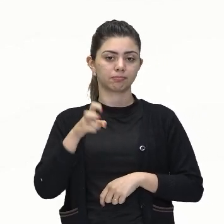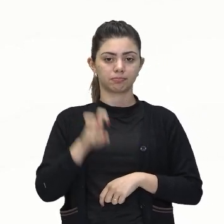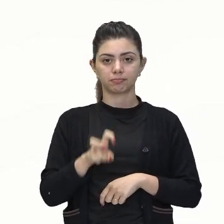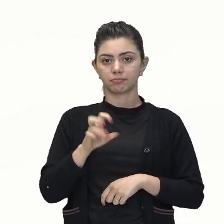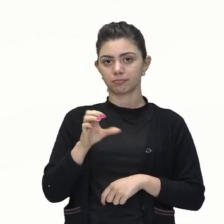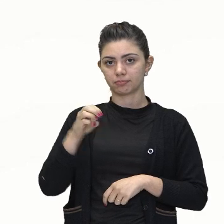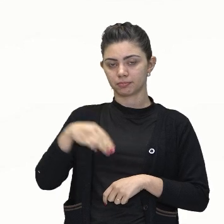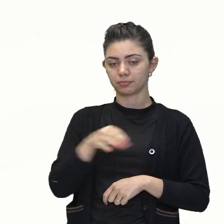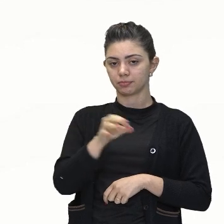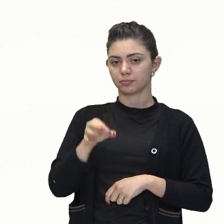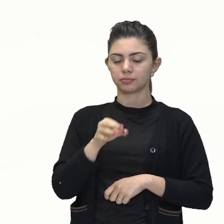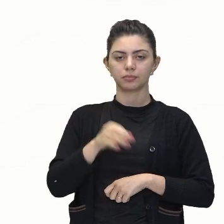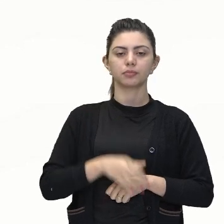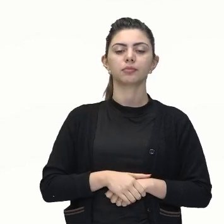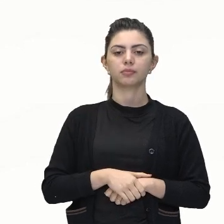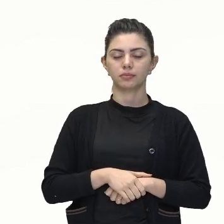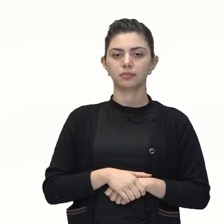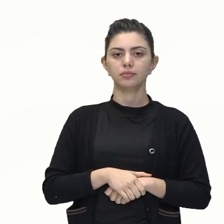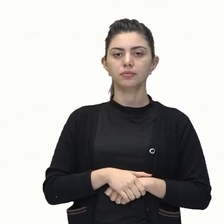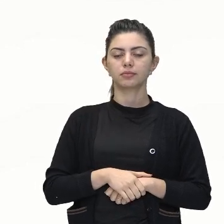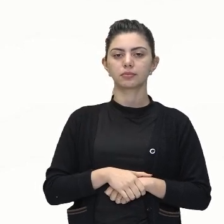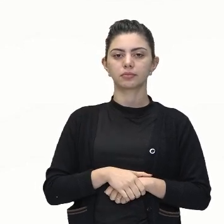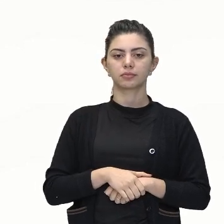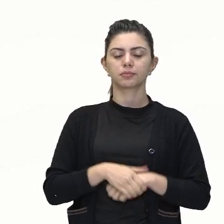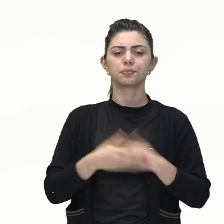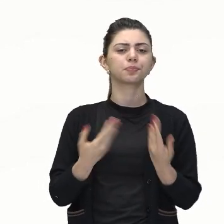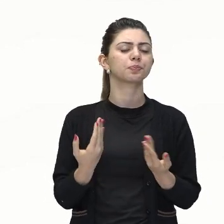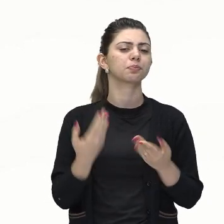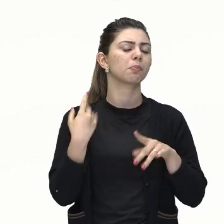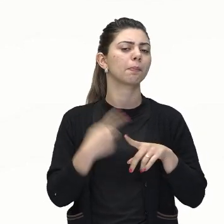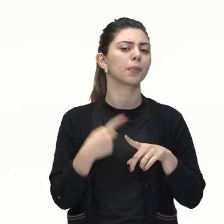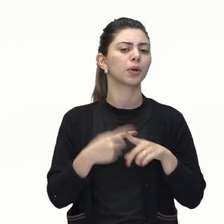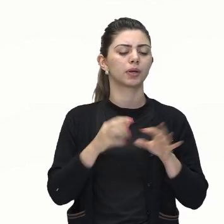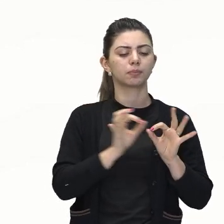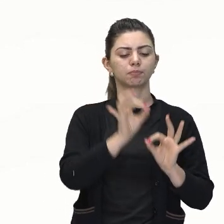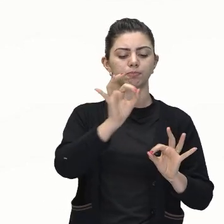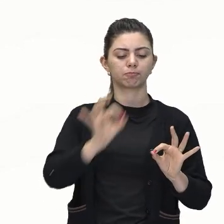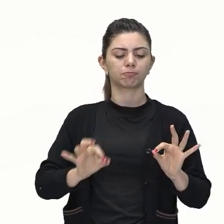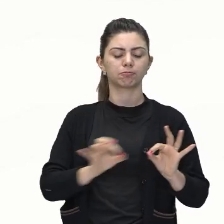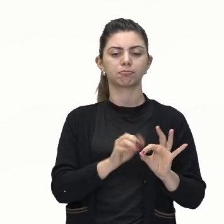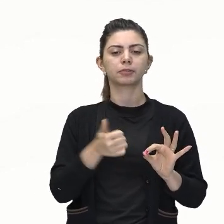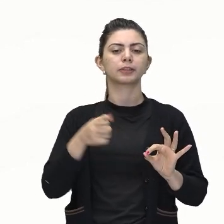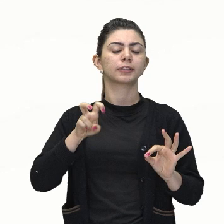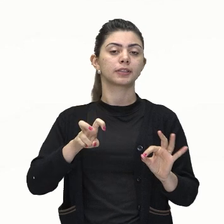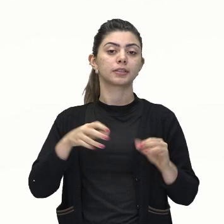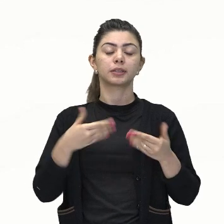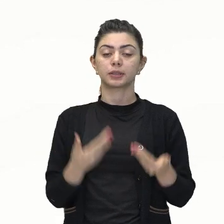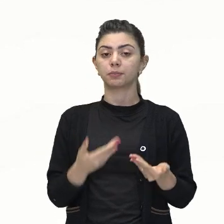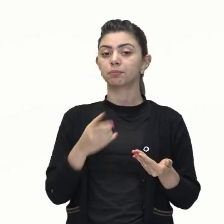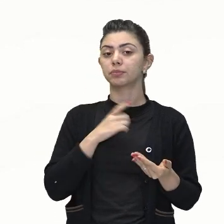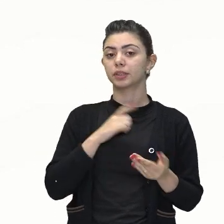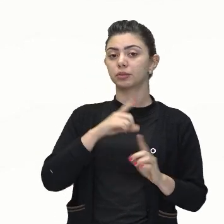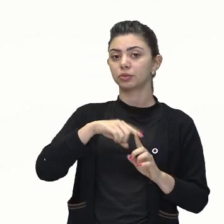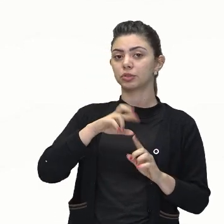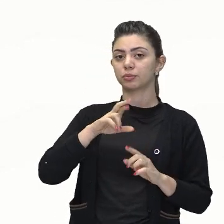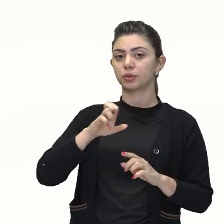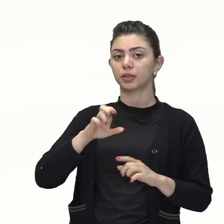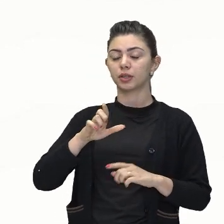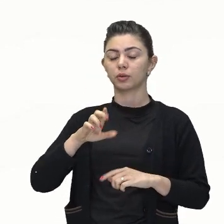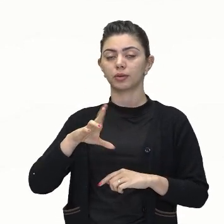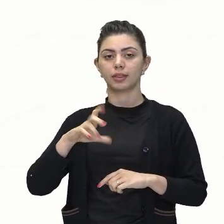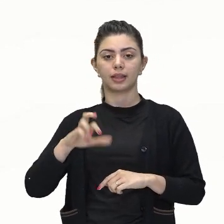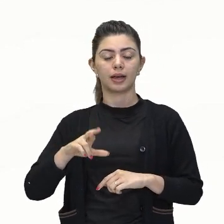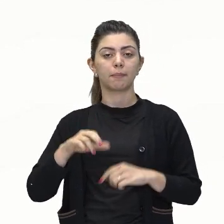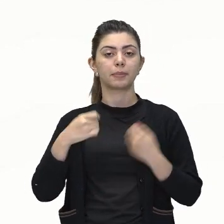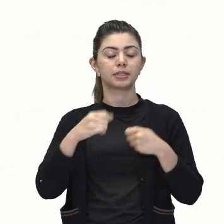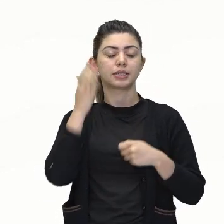15 centímetros de perímetro. Por quê? Porque nos polígonos regulares, basta você conhecer um